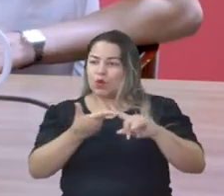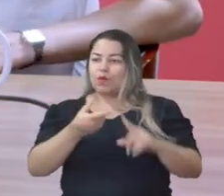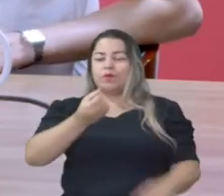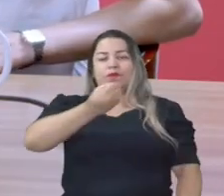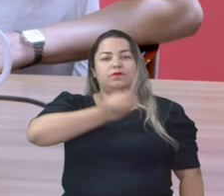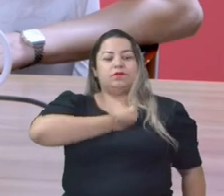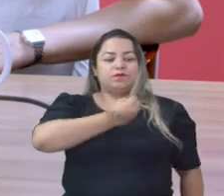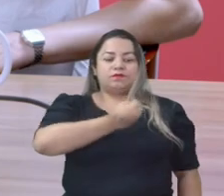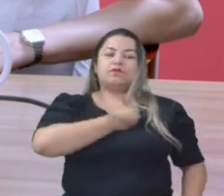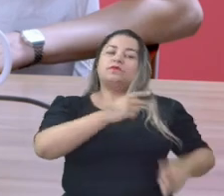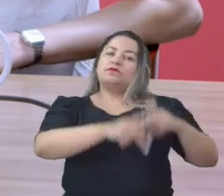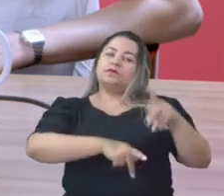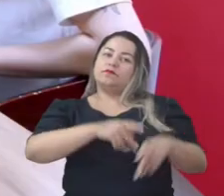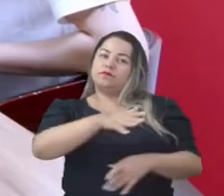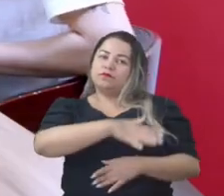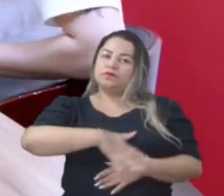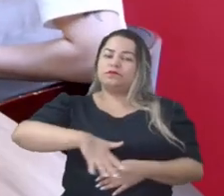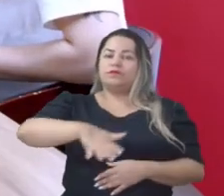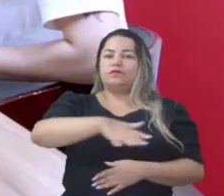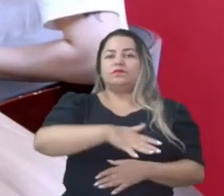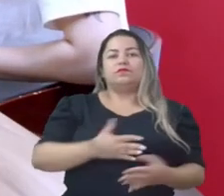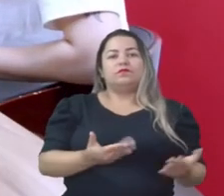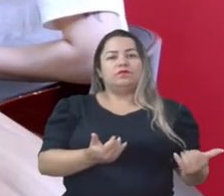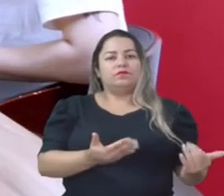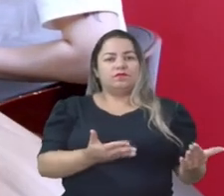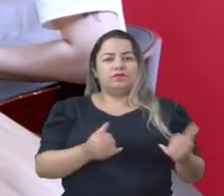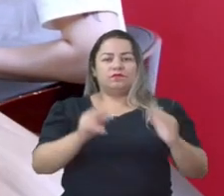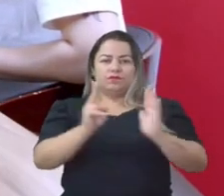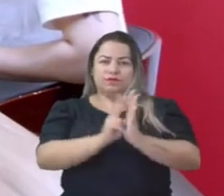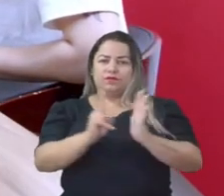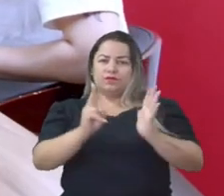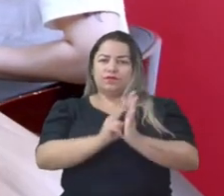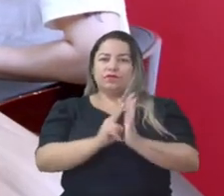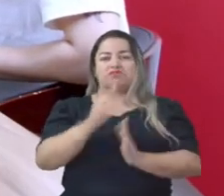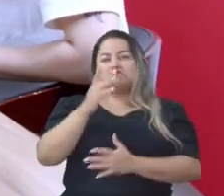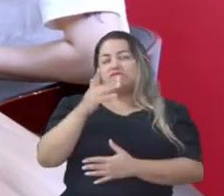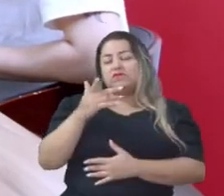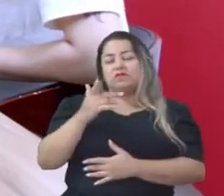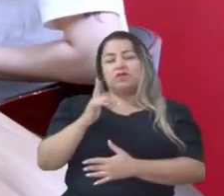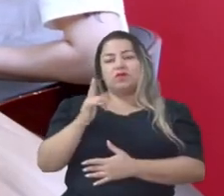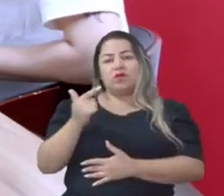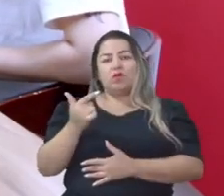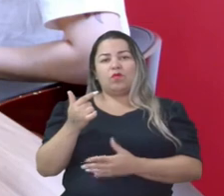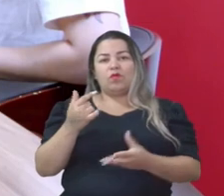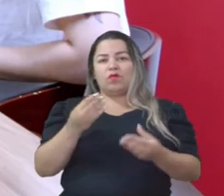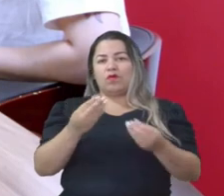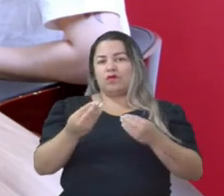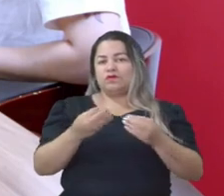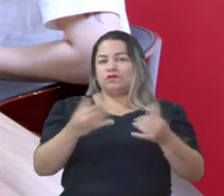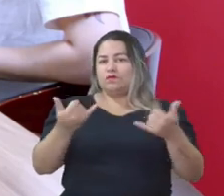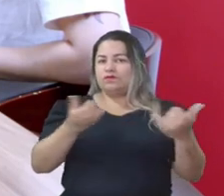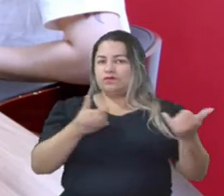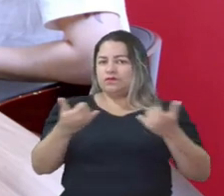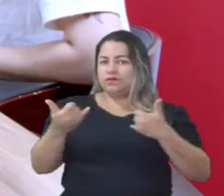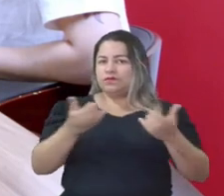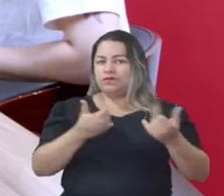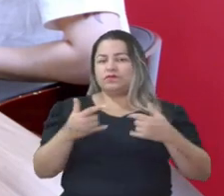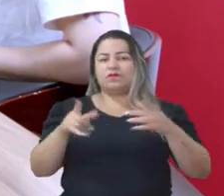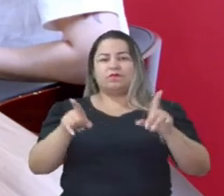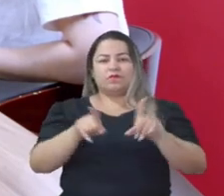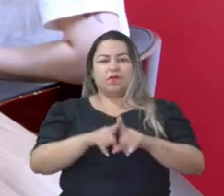população de jovens indígenas? Bom, não que eu tenha pegado especificamente, né, porque esses dados também são um